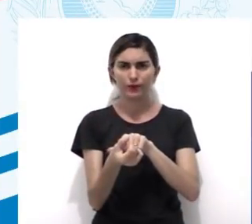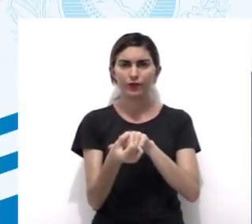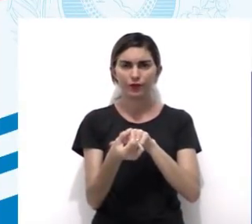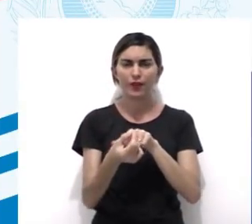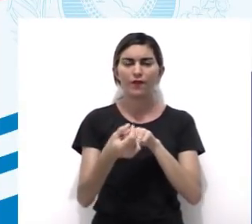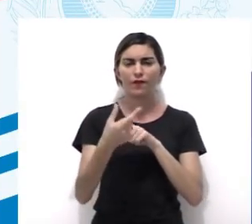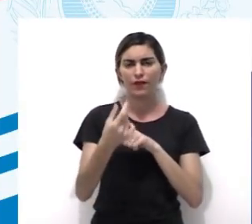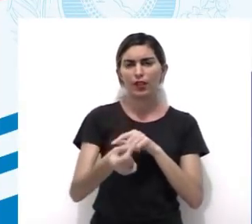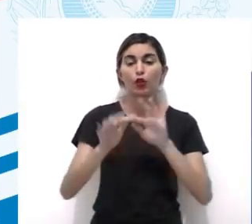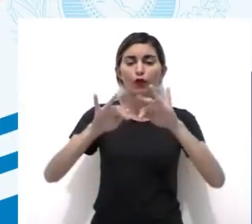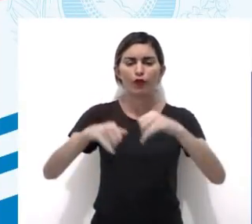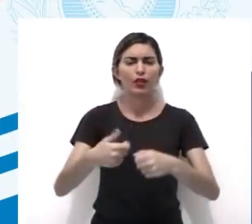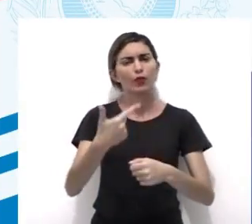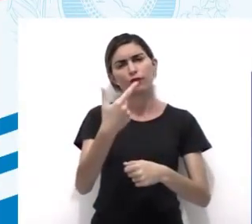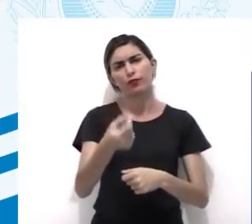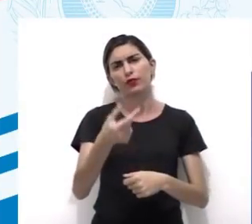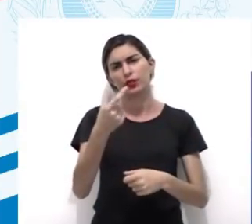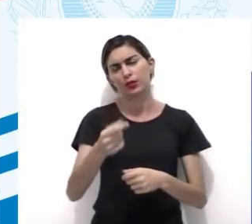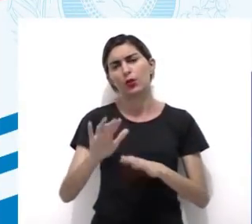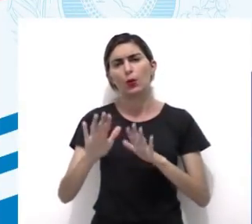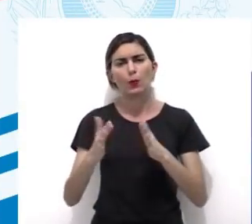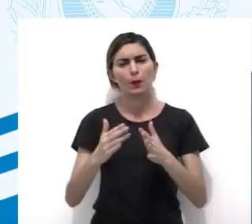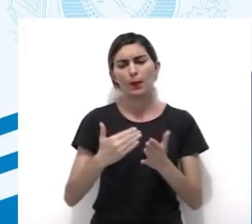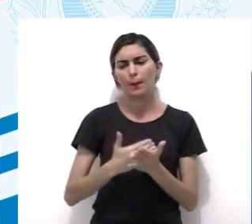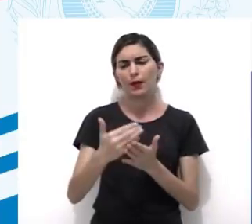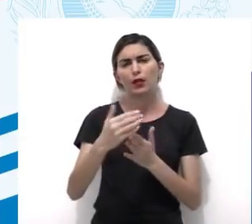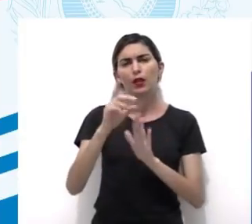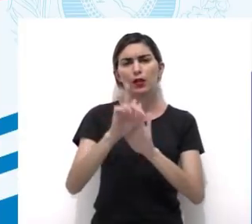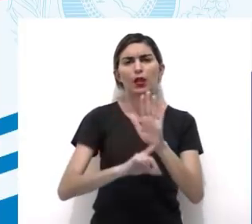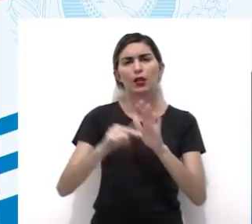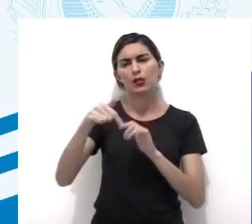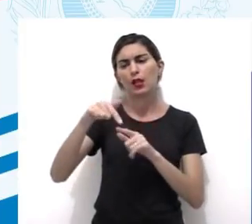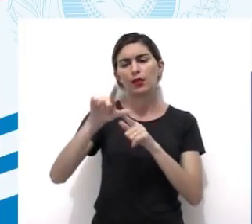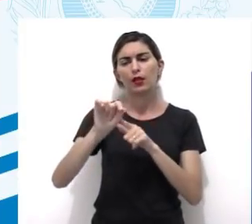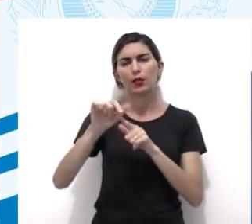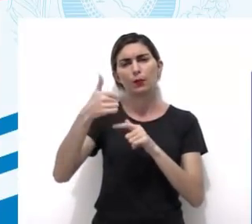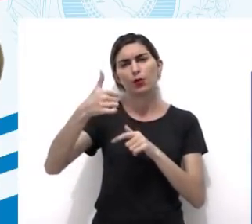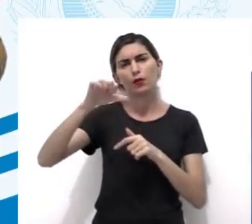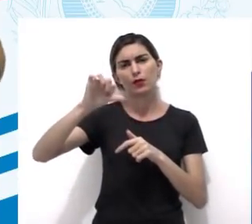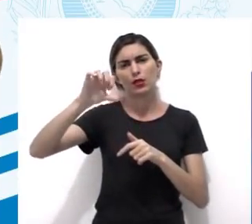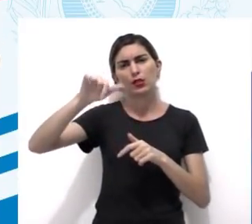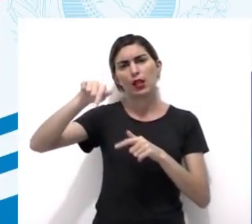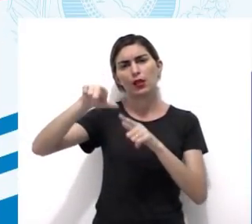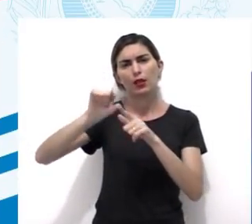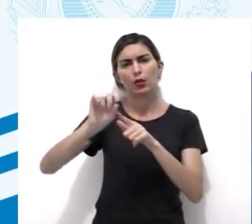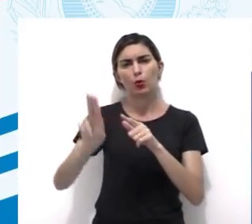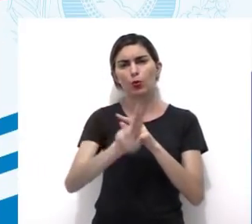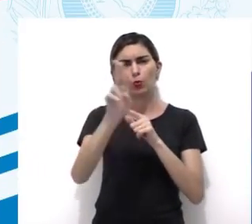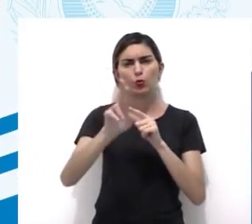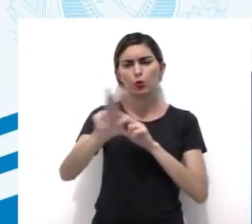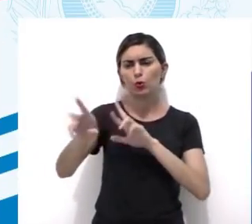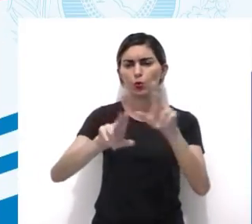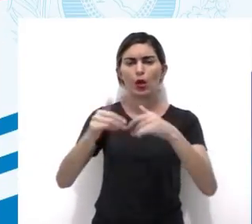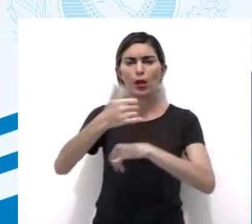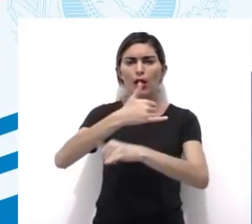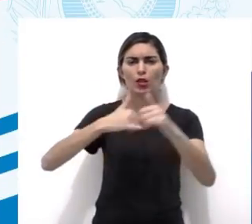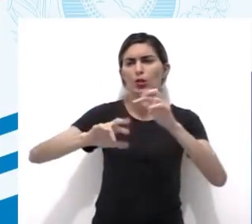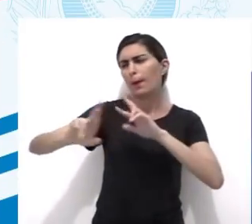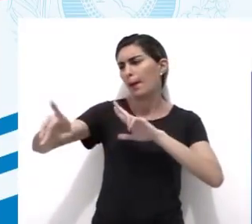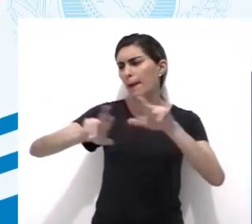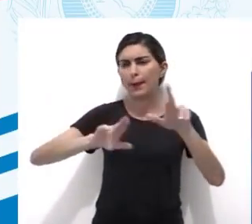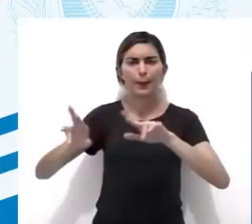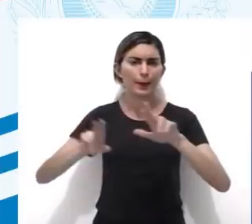meados do século XX para o final, mais especificamente a partir da década de 70. Destaca-se pelo uso de várias fontes de